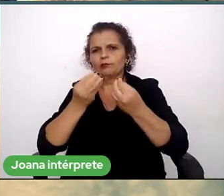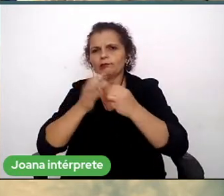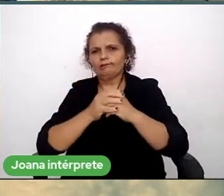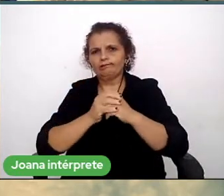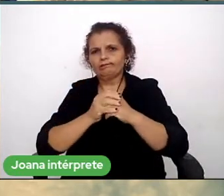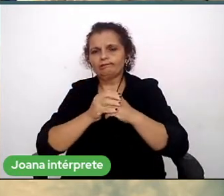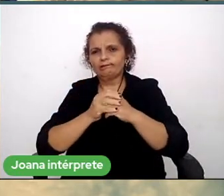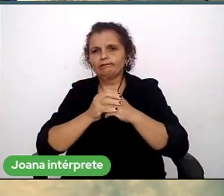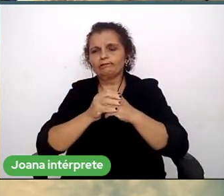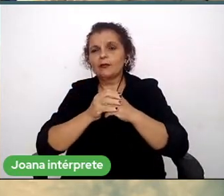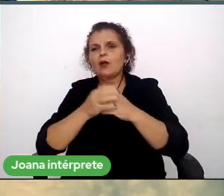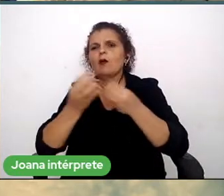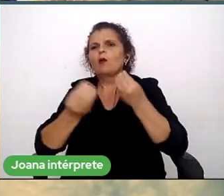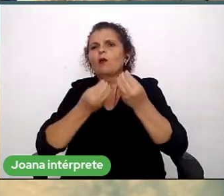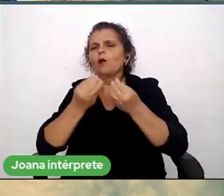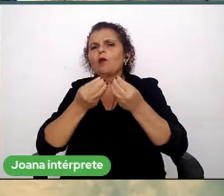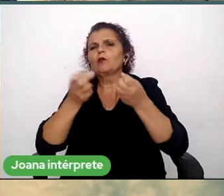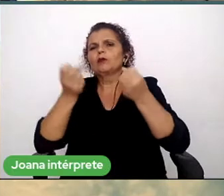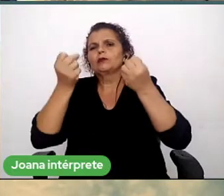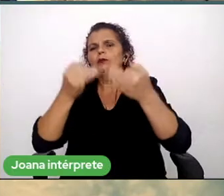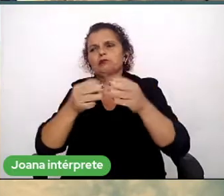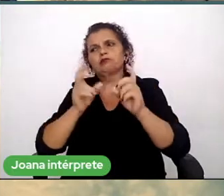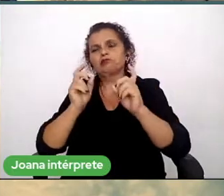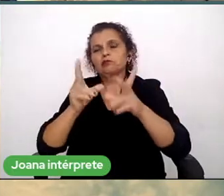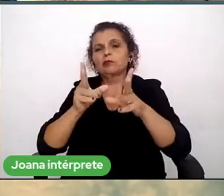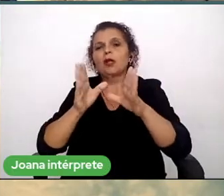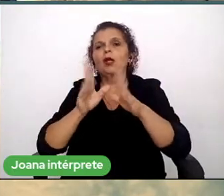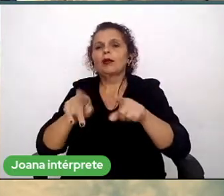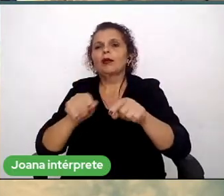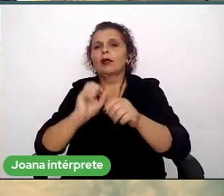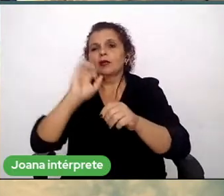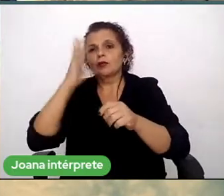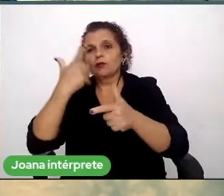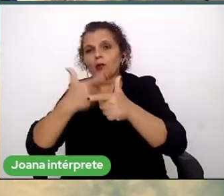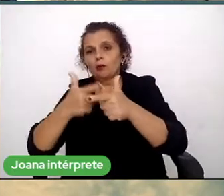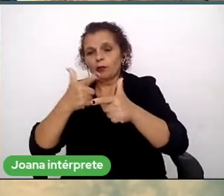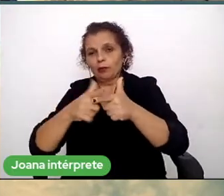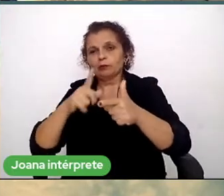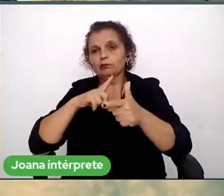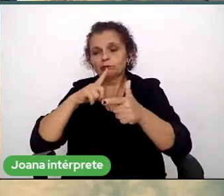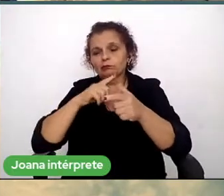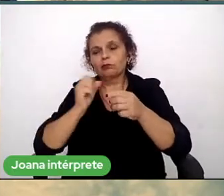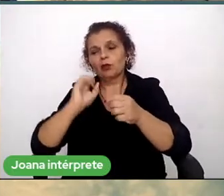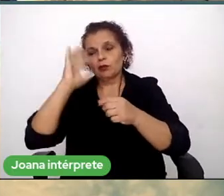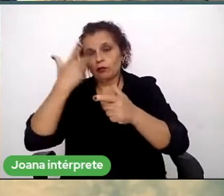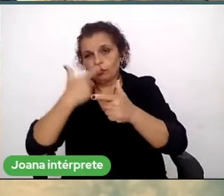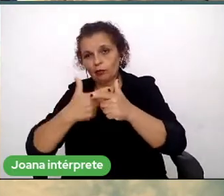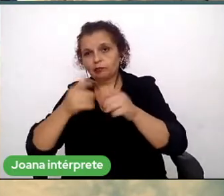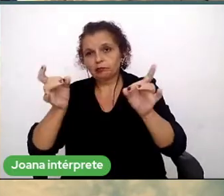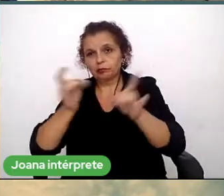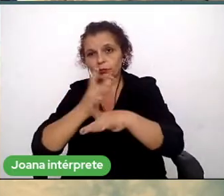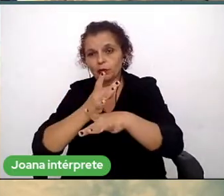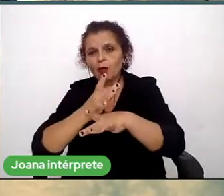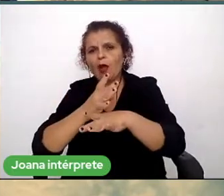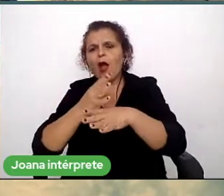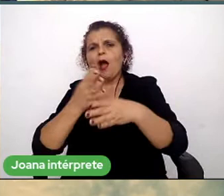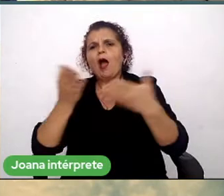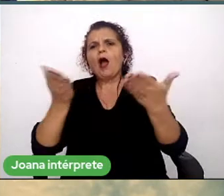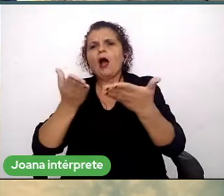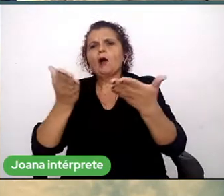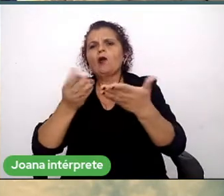como que a gente viu Ah sim beleza então a gente resolveu o problema que a gente tinha aqui para resolver como que a gente